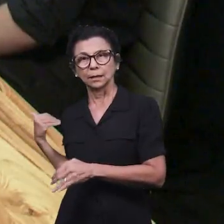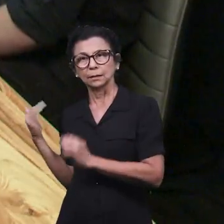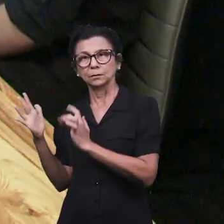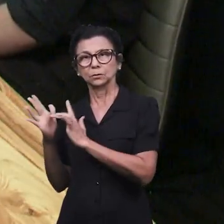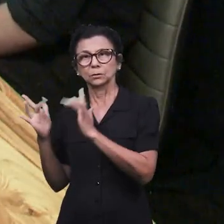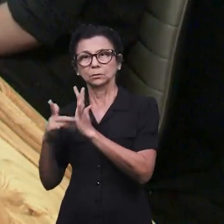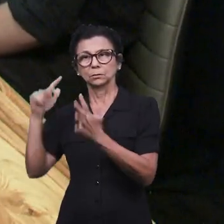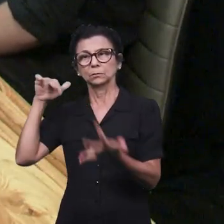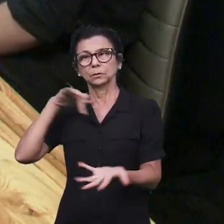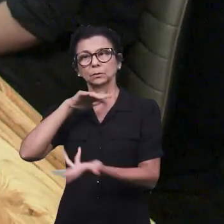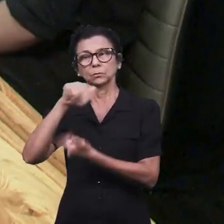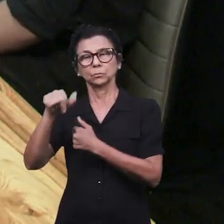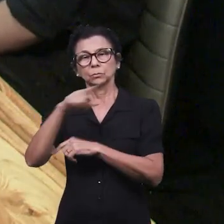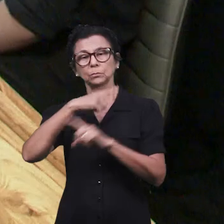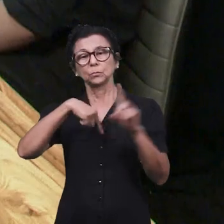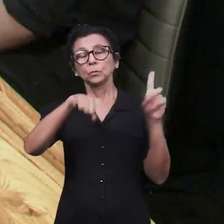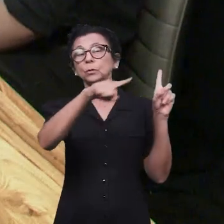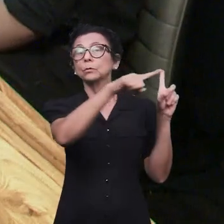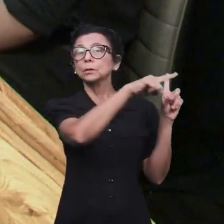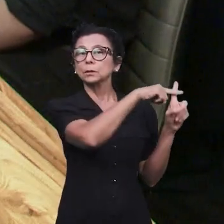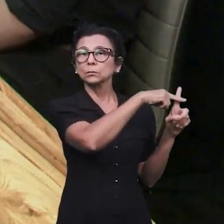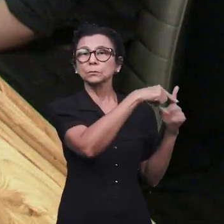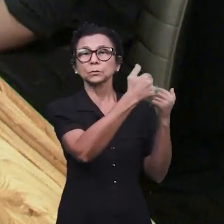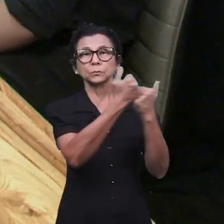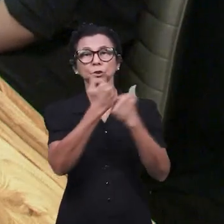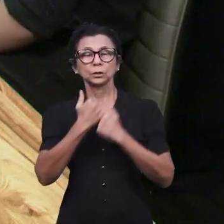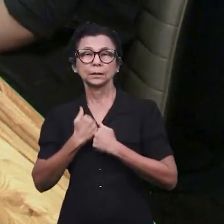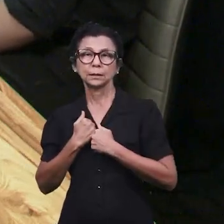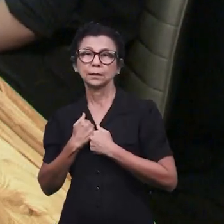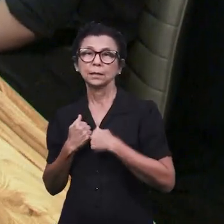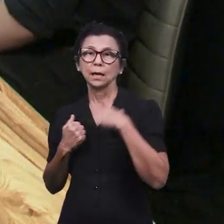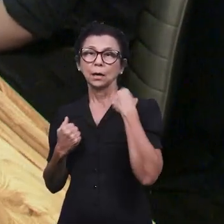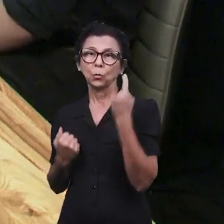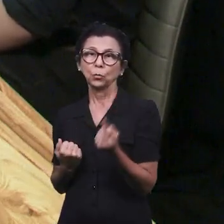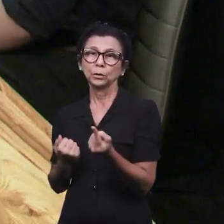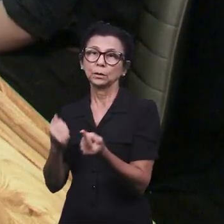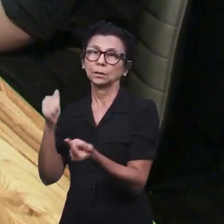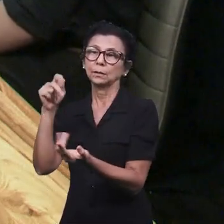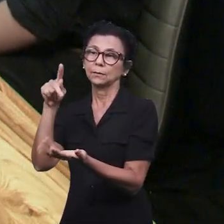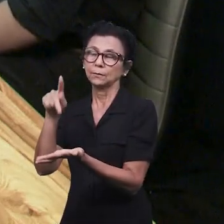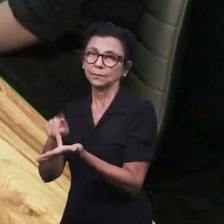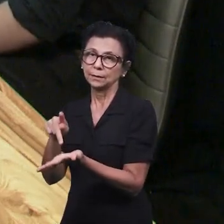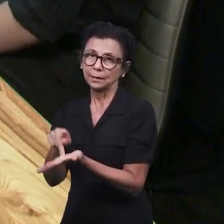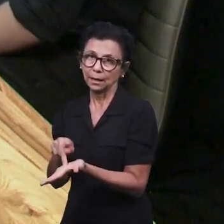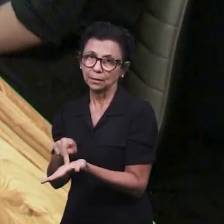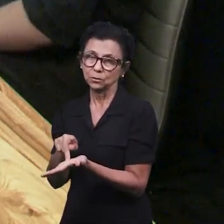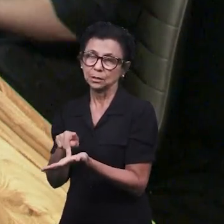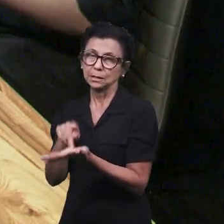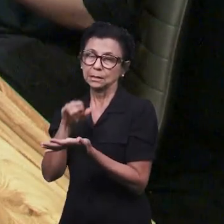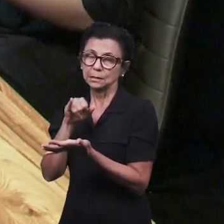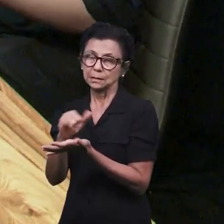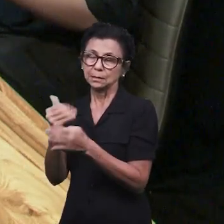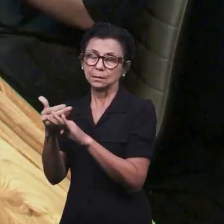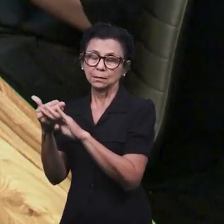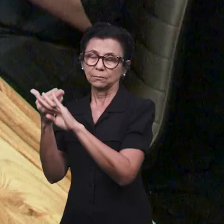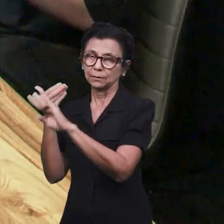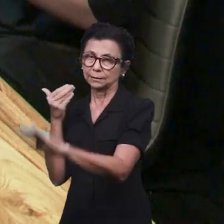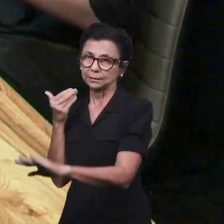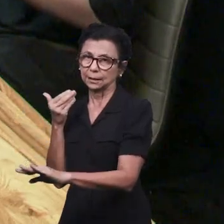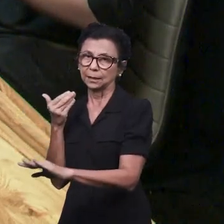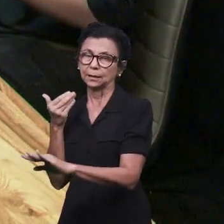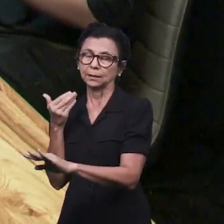de Deus, que é o caminho, a verdade e a vida, Exatamente. e sem eles nós não temos perspectiva nessa vida, porque